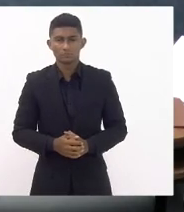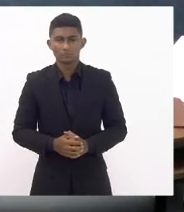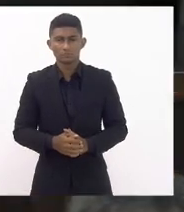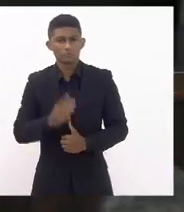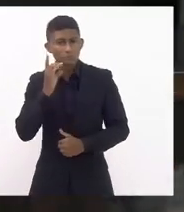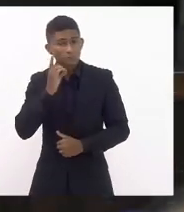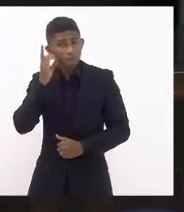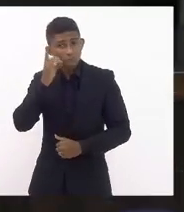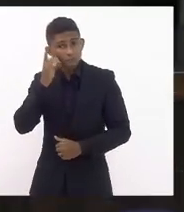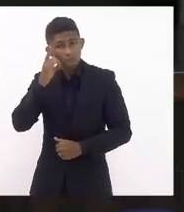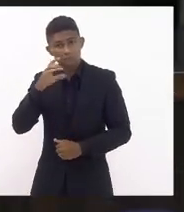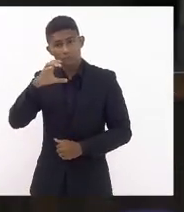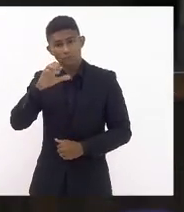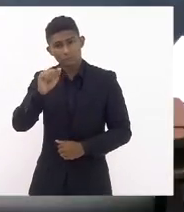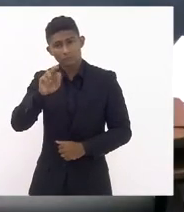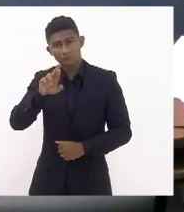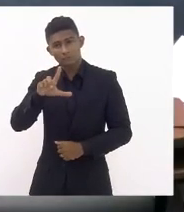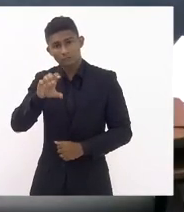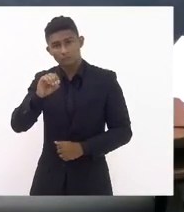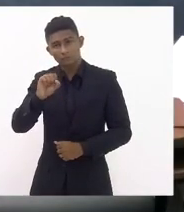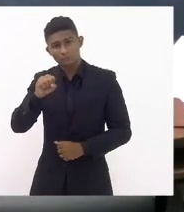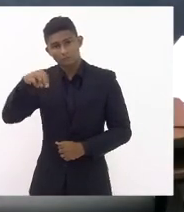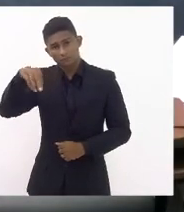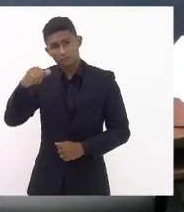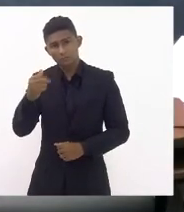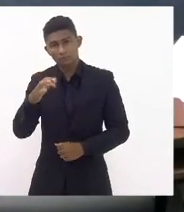Deputado Carlos Macedo, por favor.